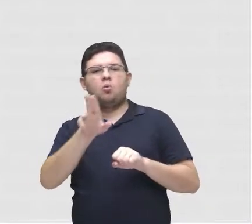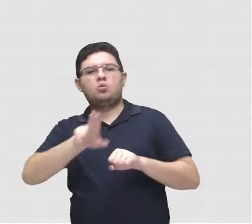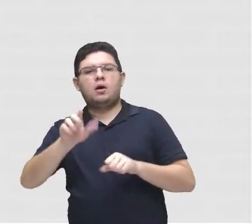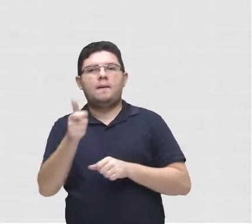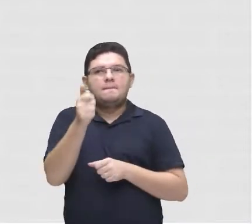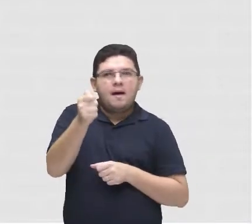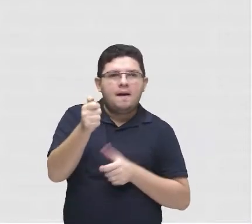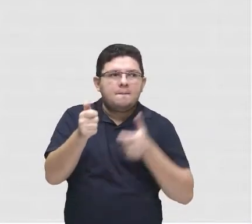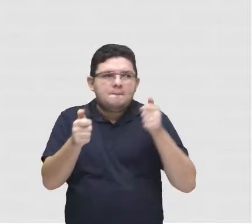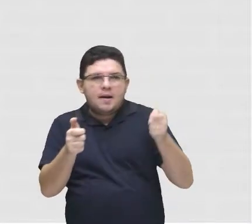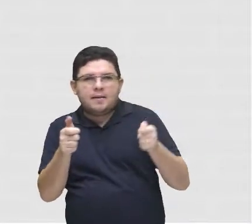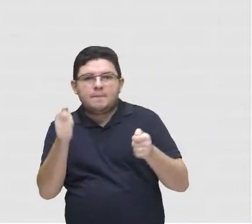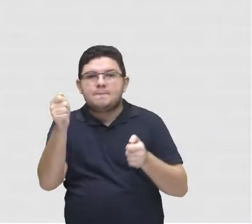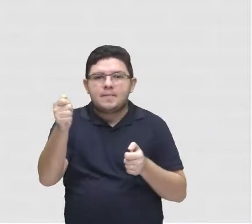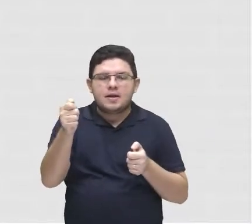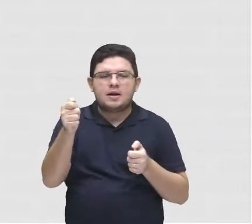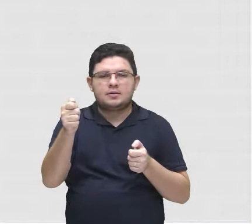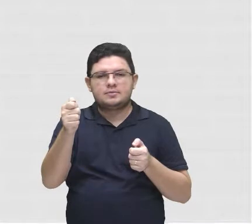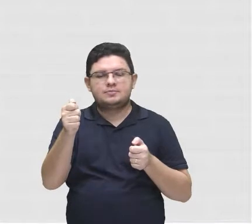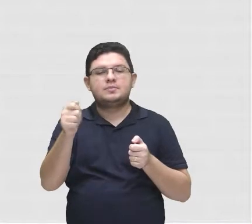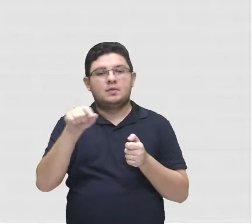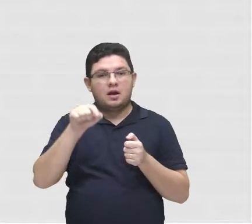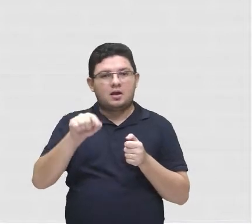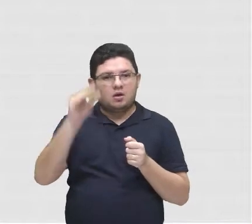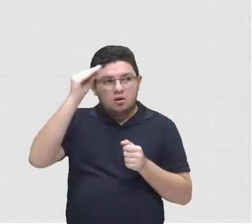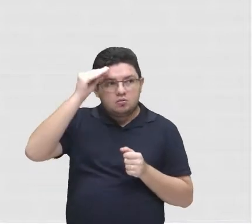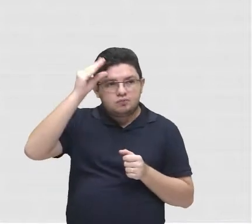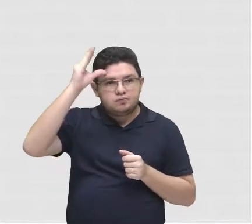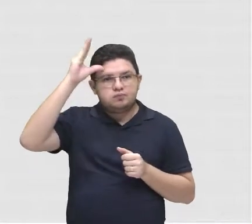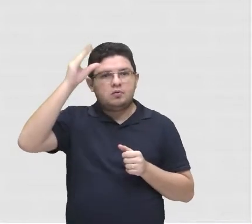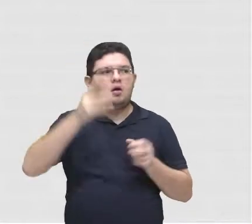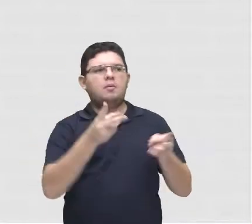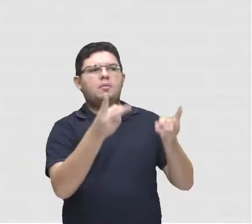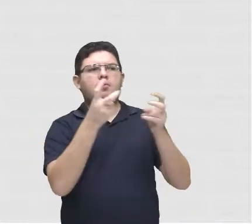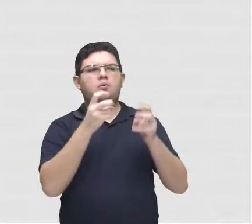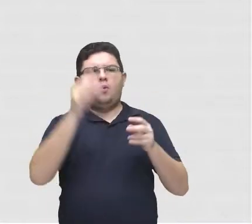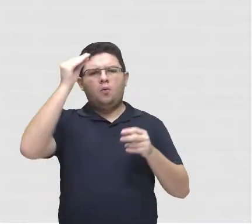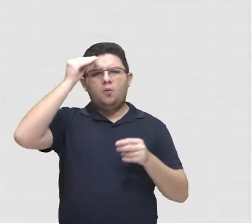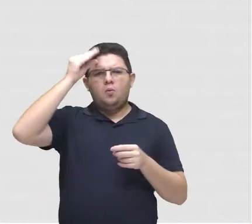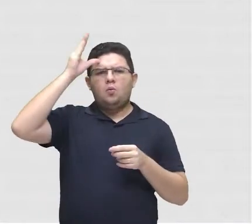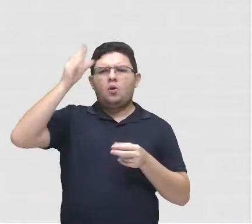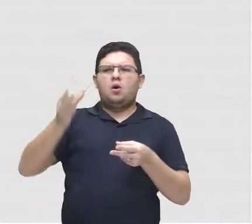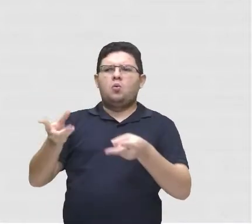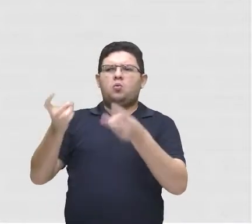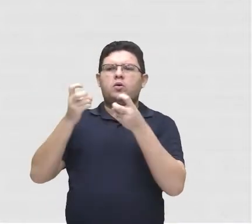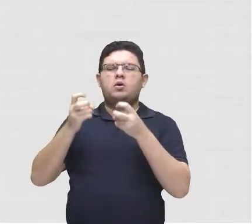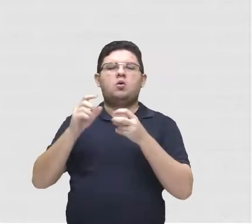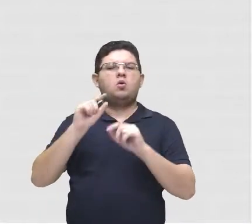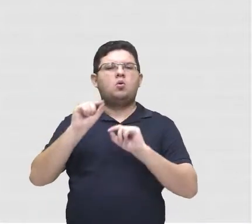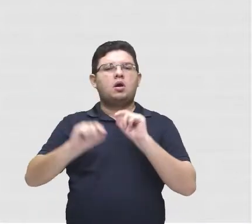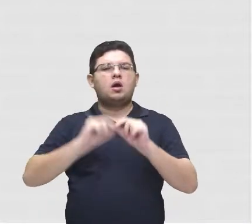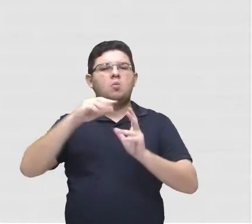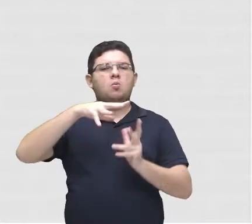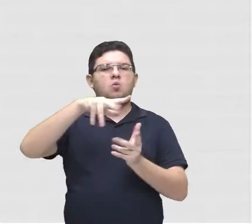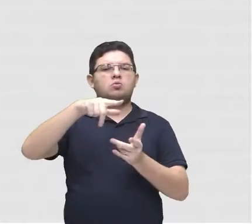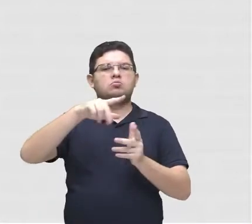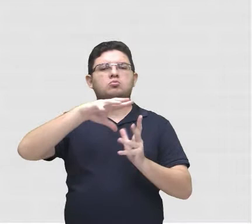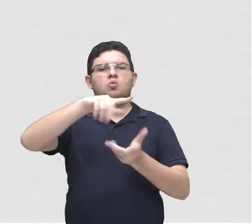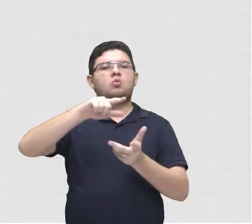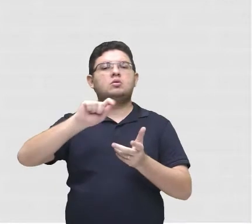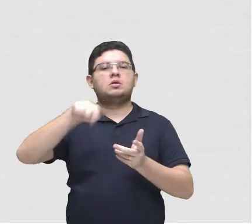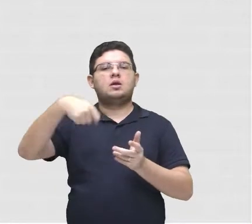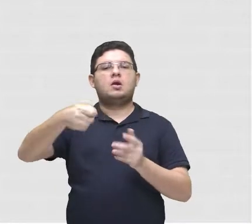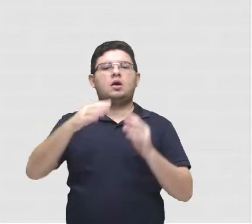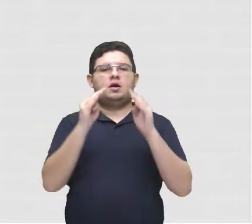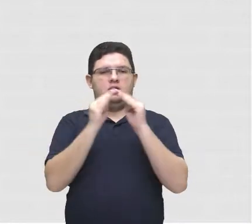começa a ter um conhecimento maior do mundo que ele vive, no mundo da casa dele, na sua família. Aí